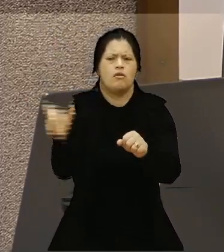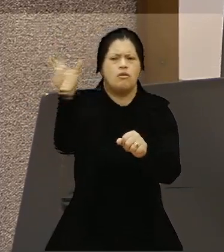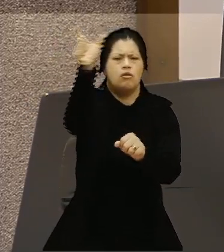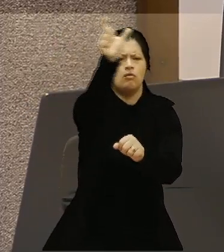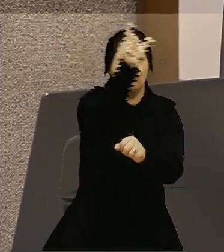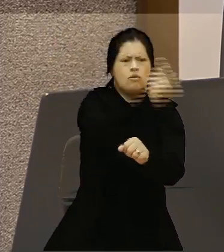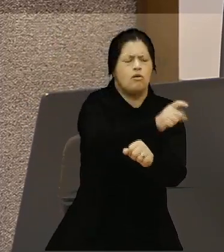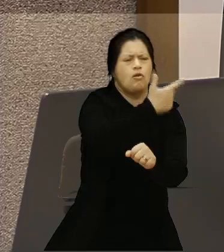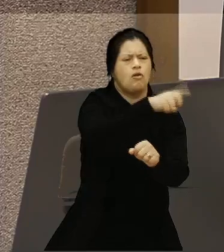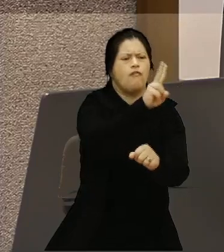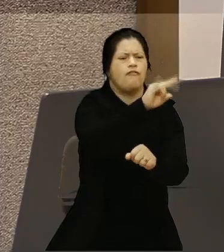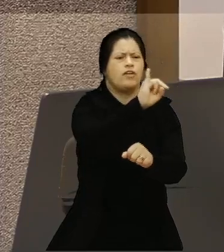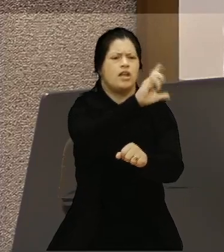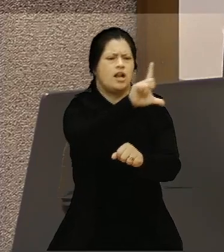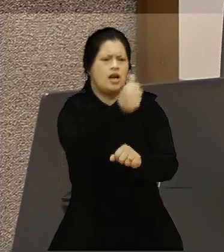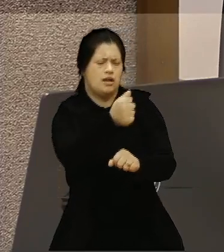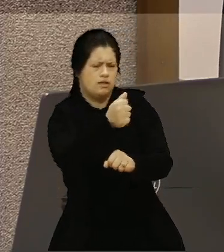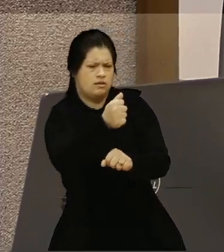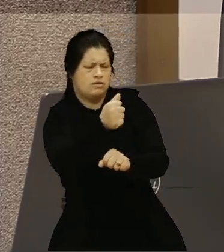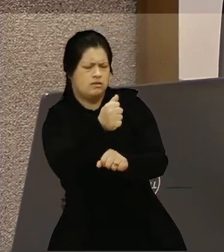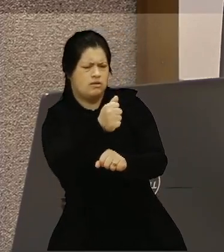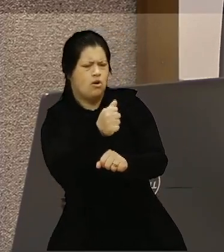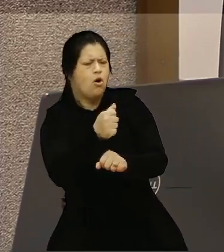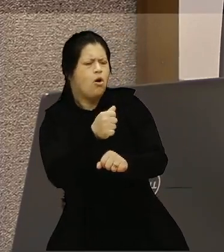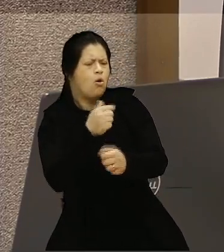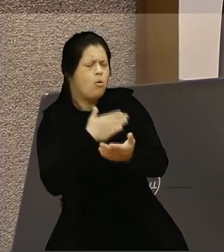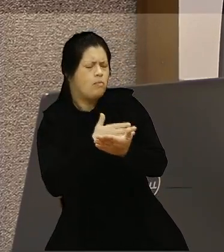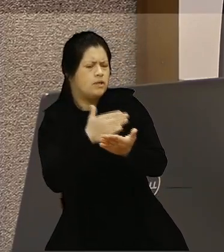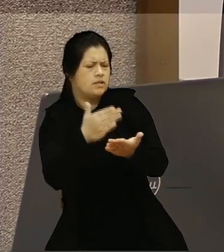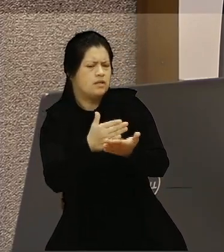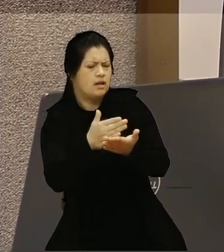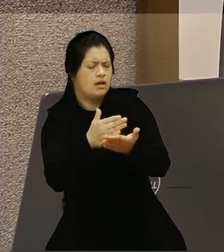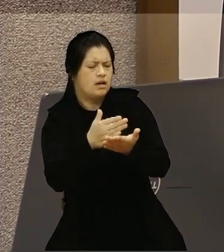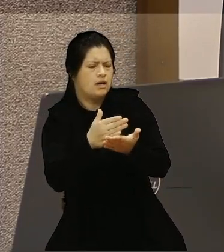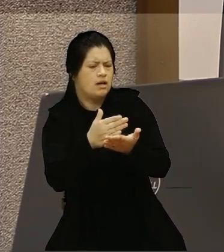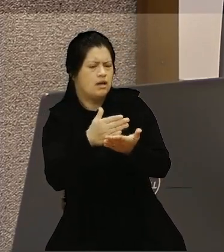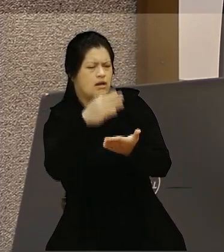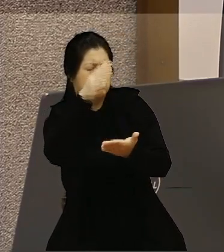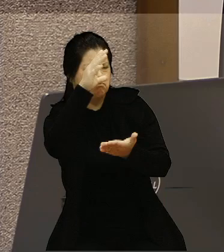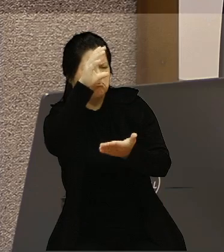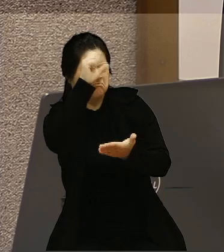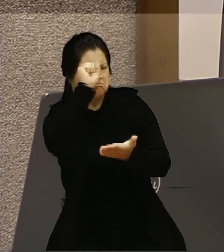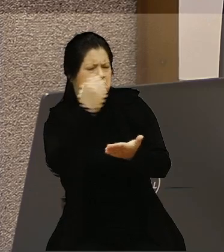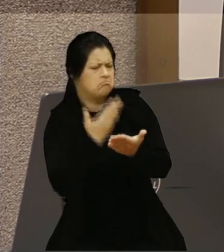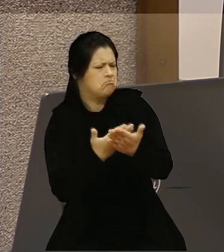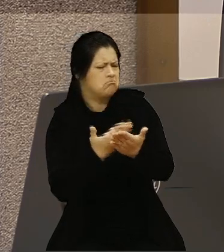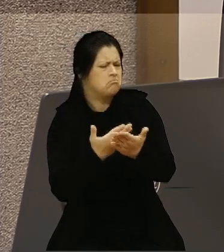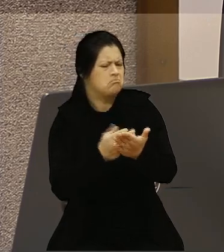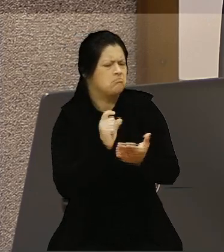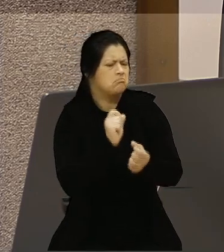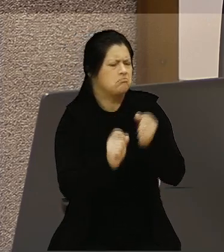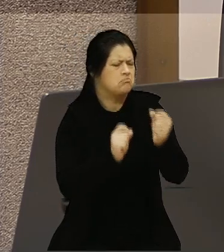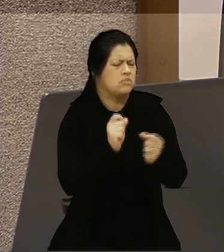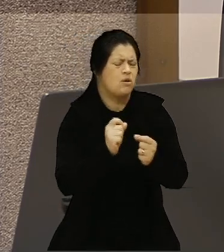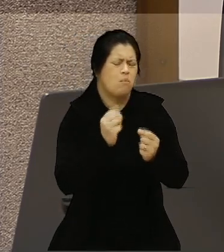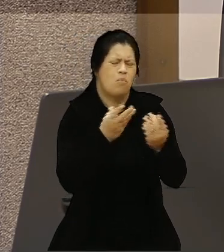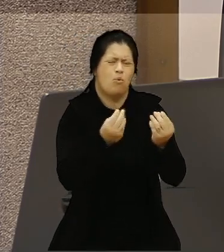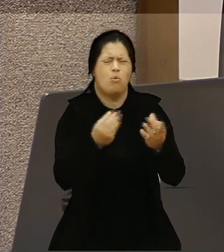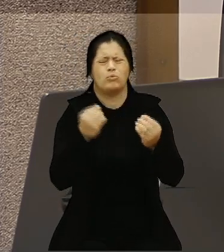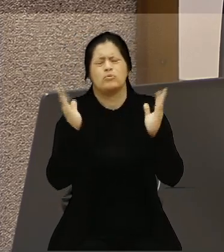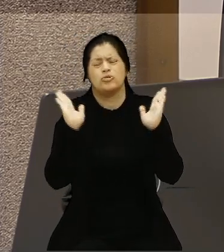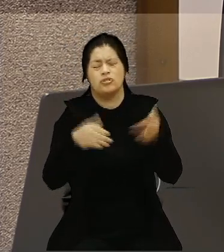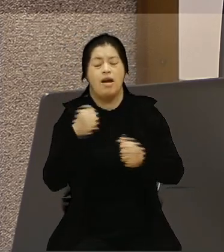iam começar o estudo da rótula ali para Criúva. Isso tem mais de ano,